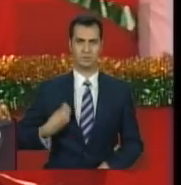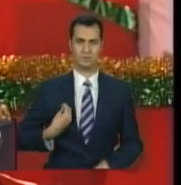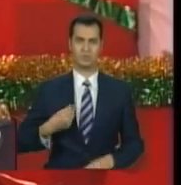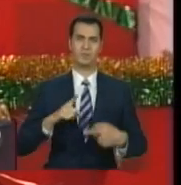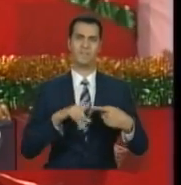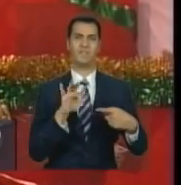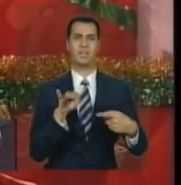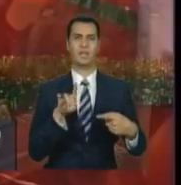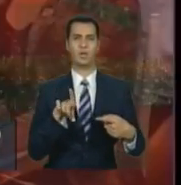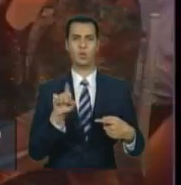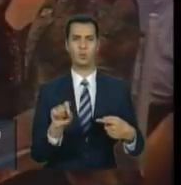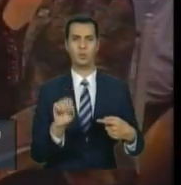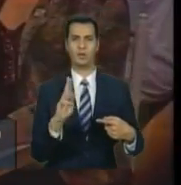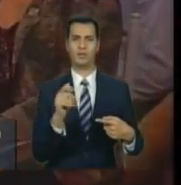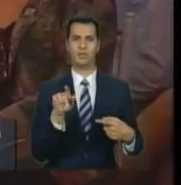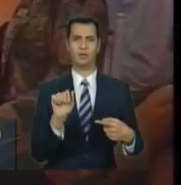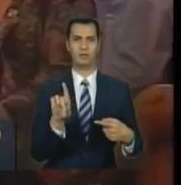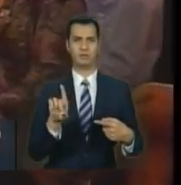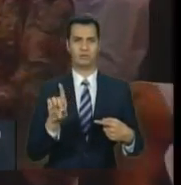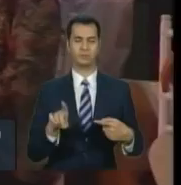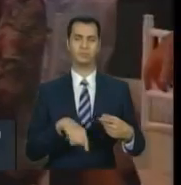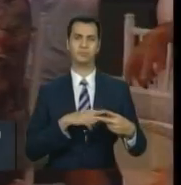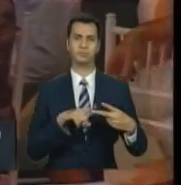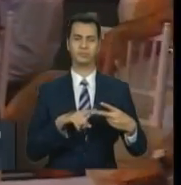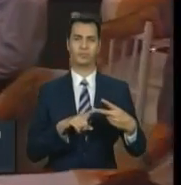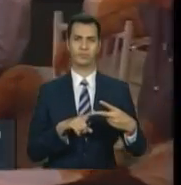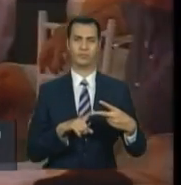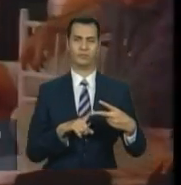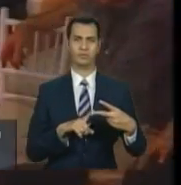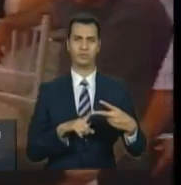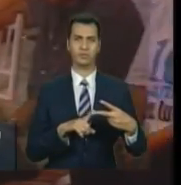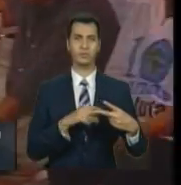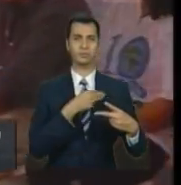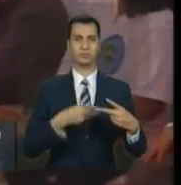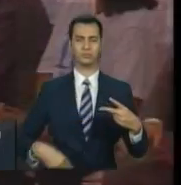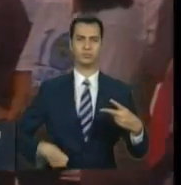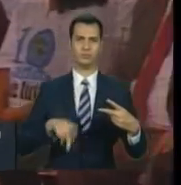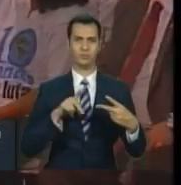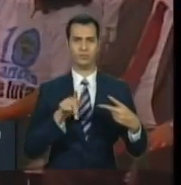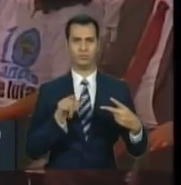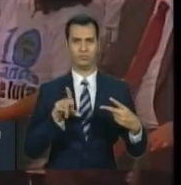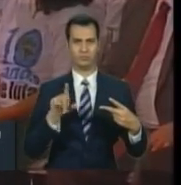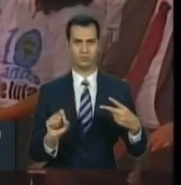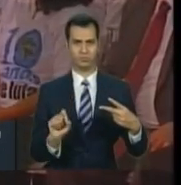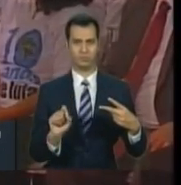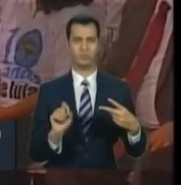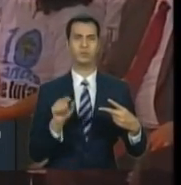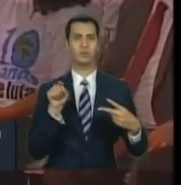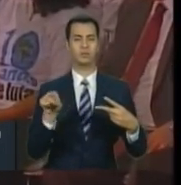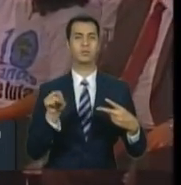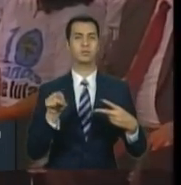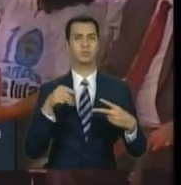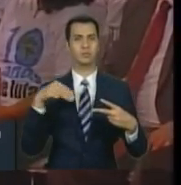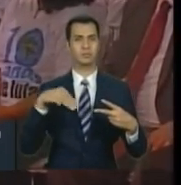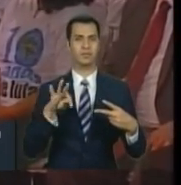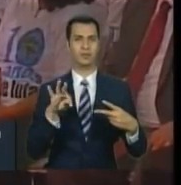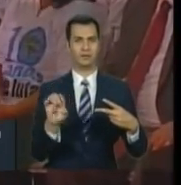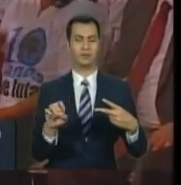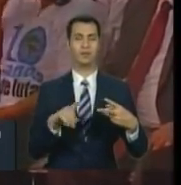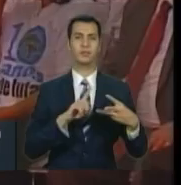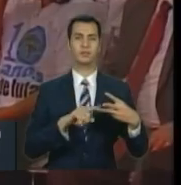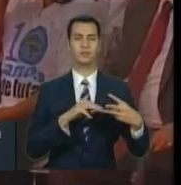Fernando Haddad, da Educação, o Paulo Roberto Pinto, do Trabalho, a Maria